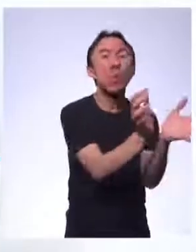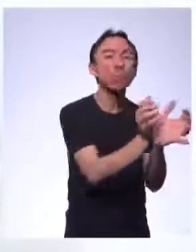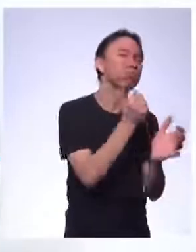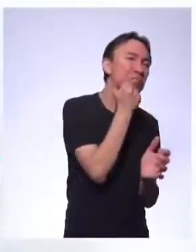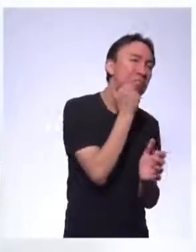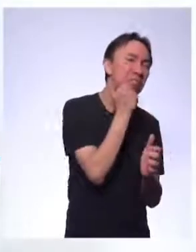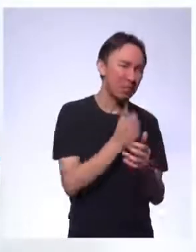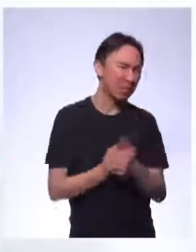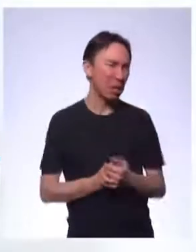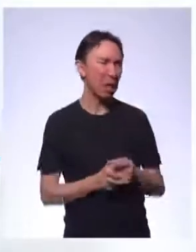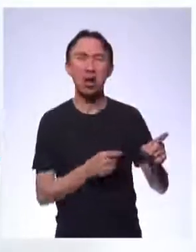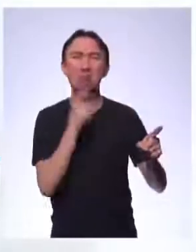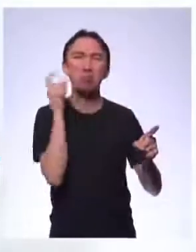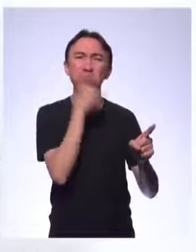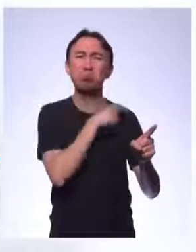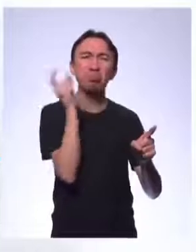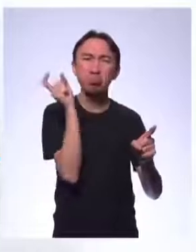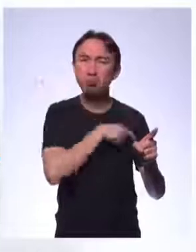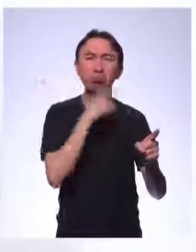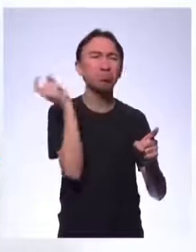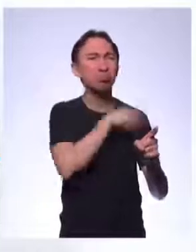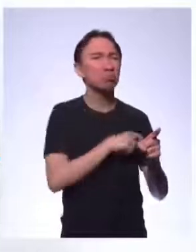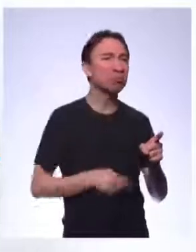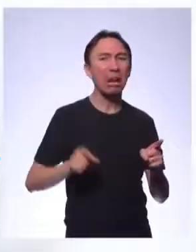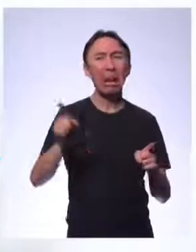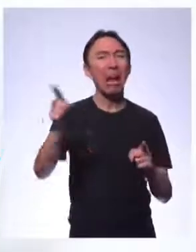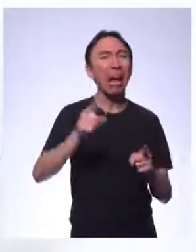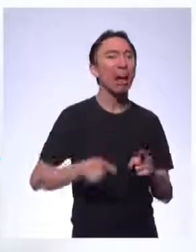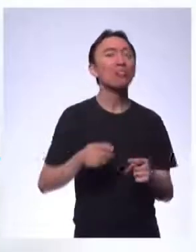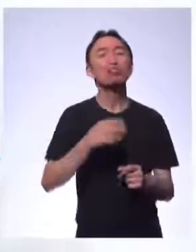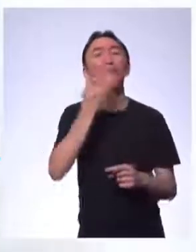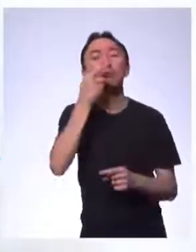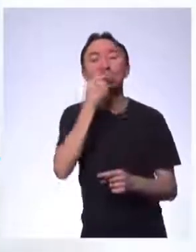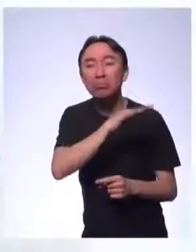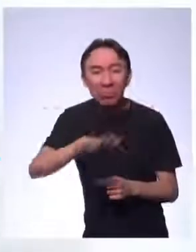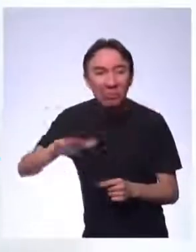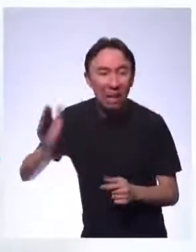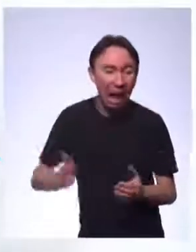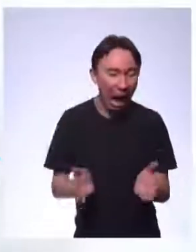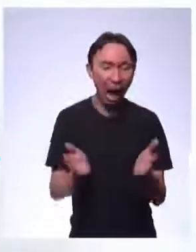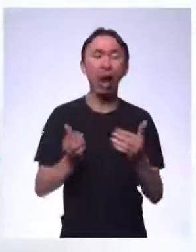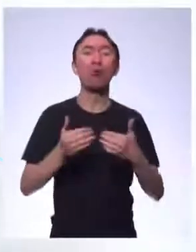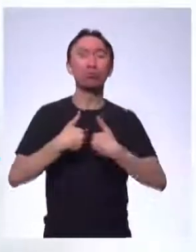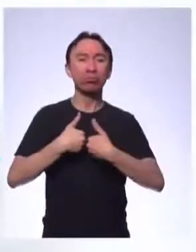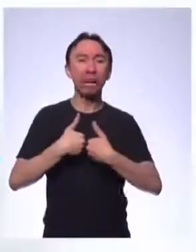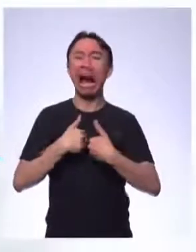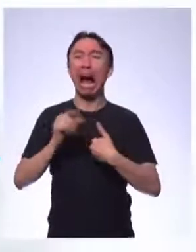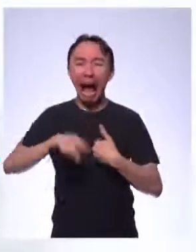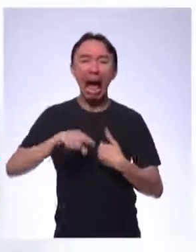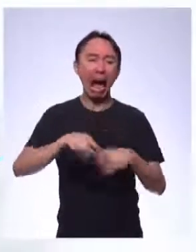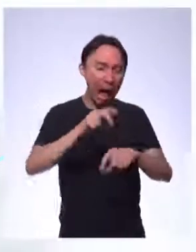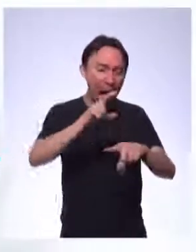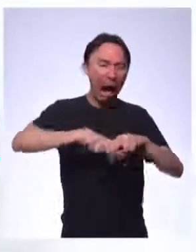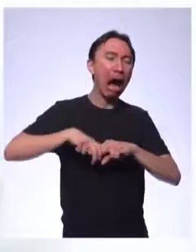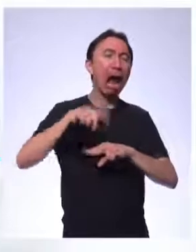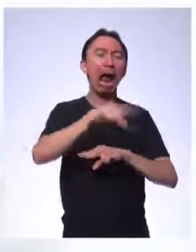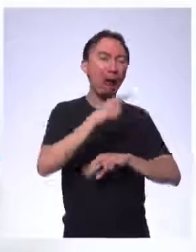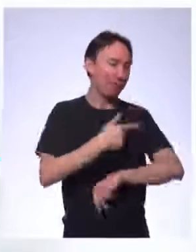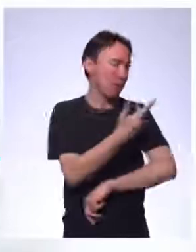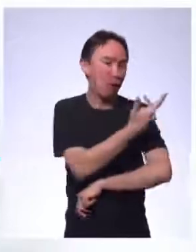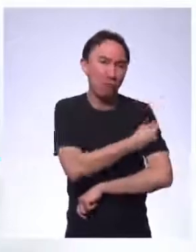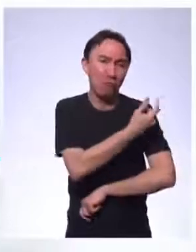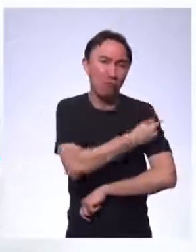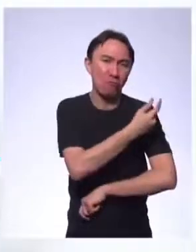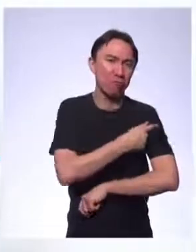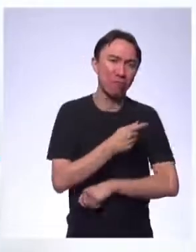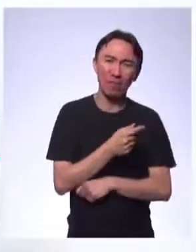encontrado traços de sarampo nas crianças que estavam com autismo, levando a crer que era porque elas tinham tomado a vacina contra sarampo. E até